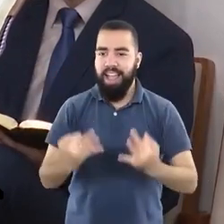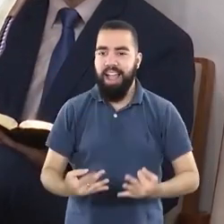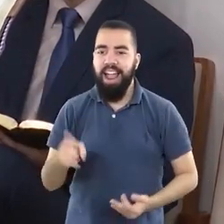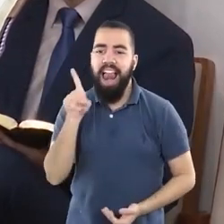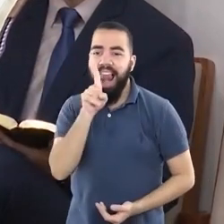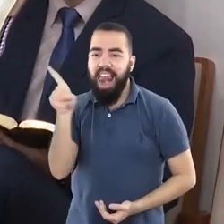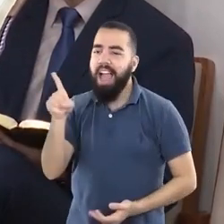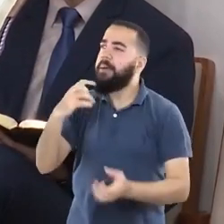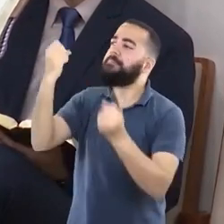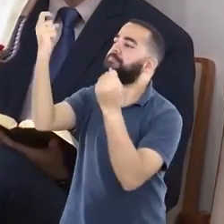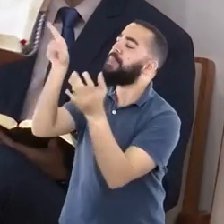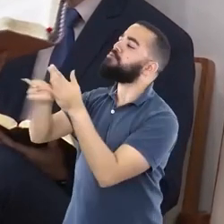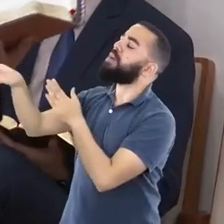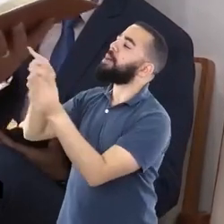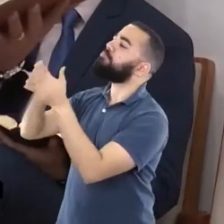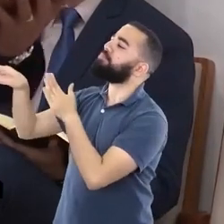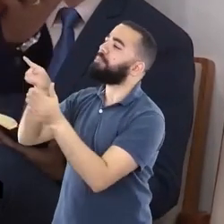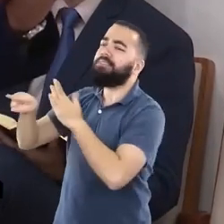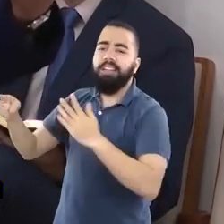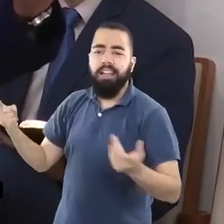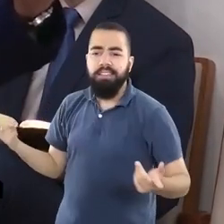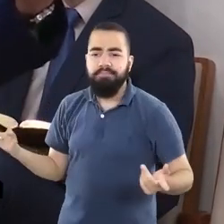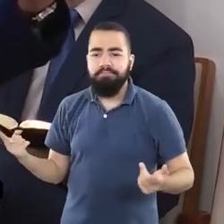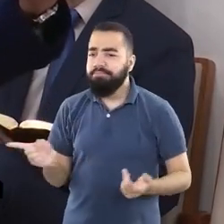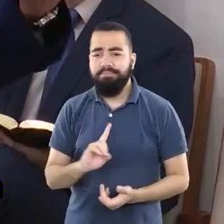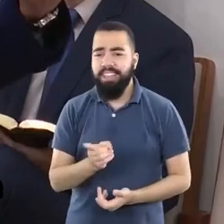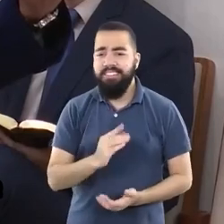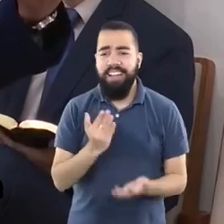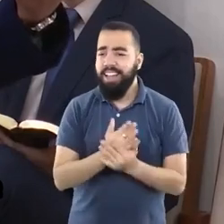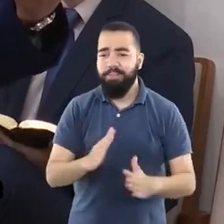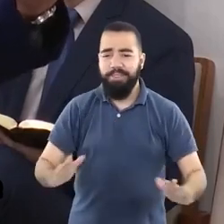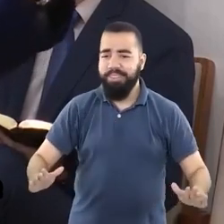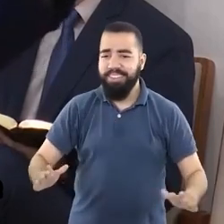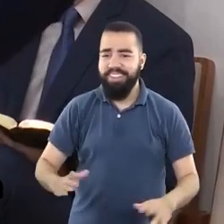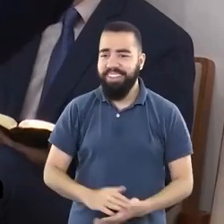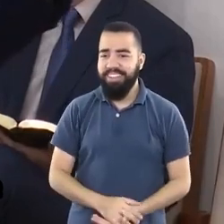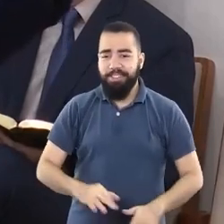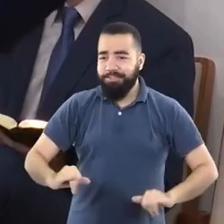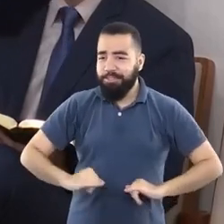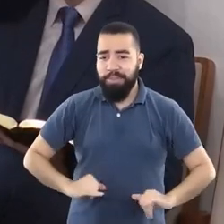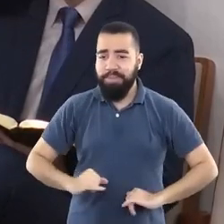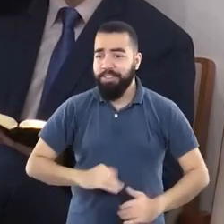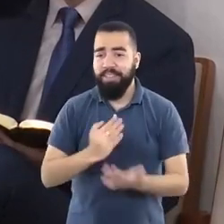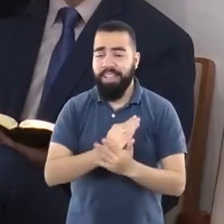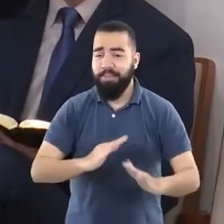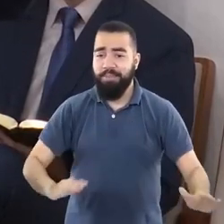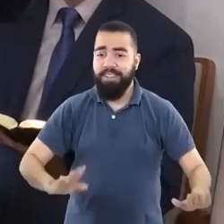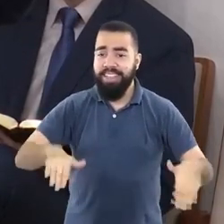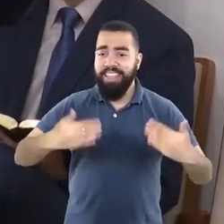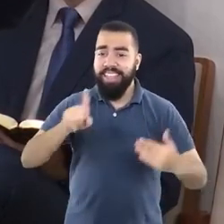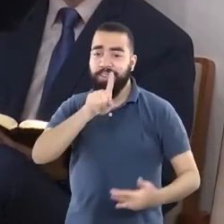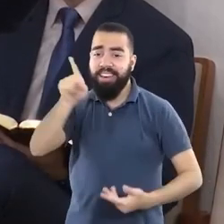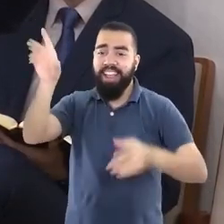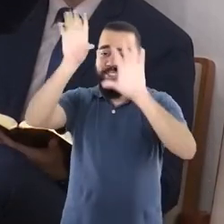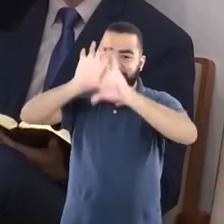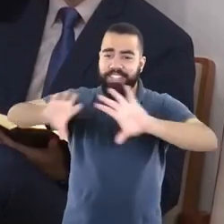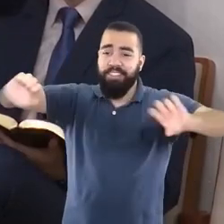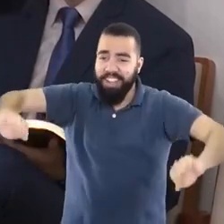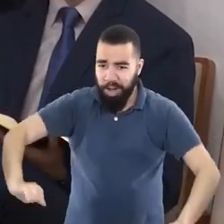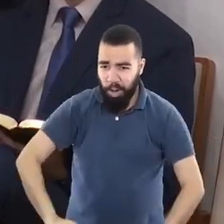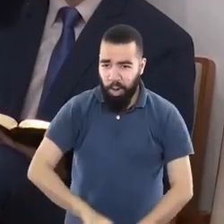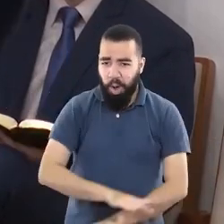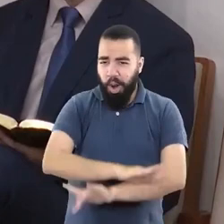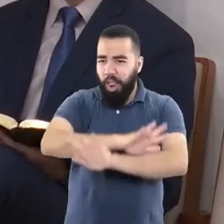lá. Porque a Bíblia diz que a nossa leve e momentânea tribulação produzirá para nós eterno peso de glória acima